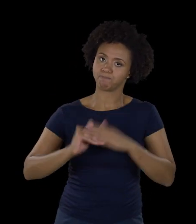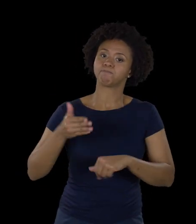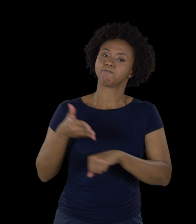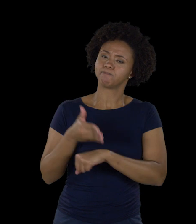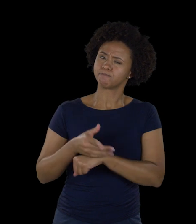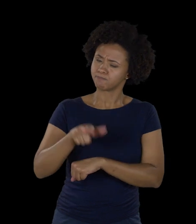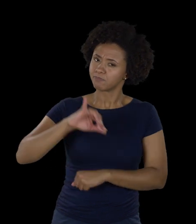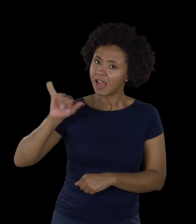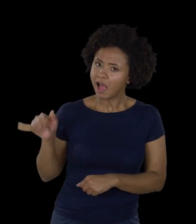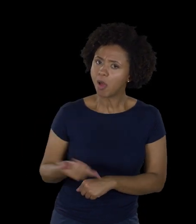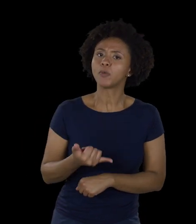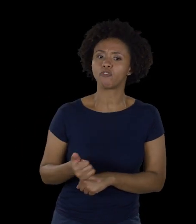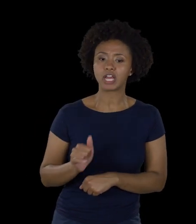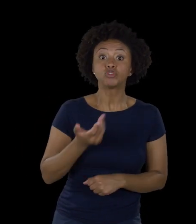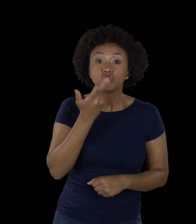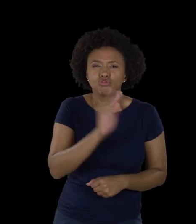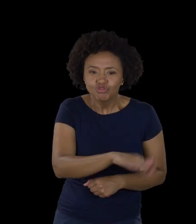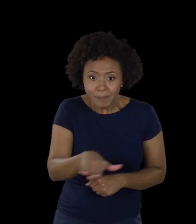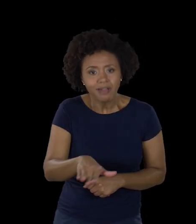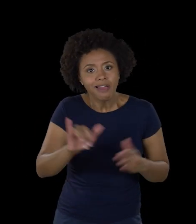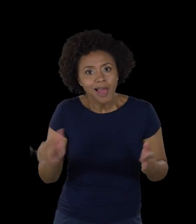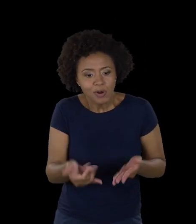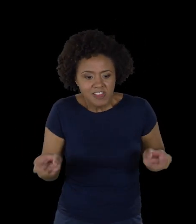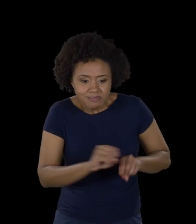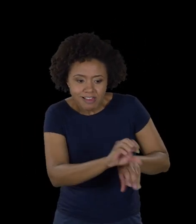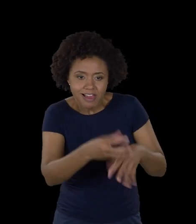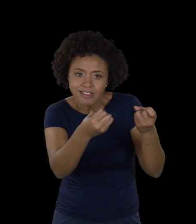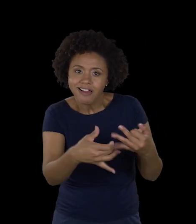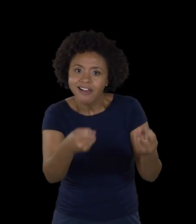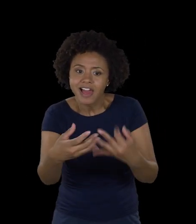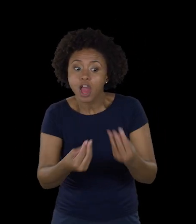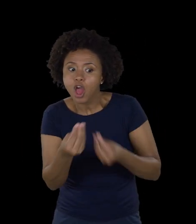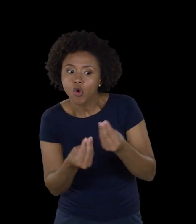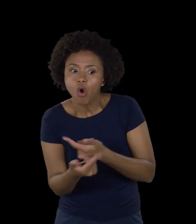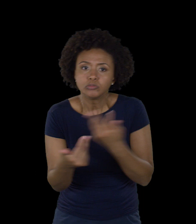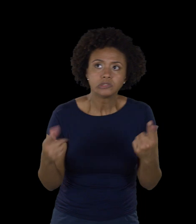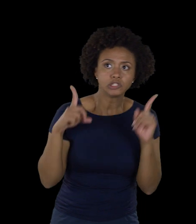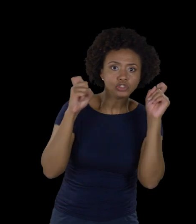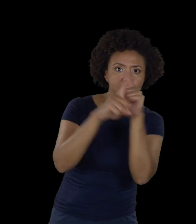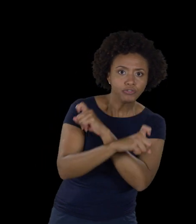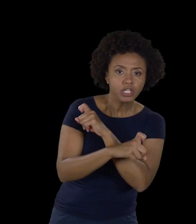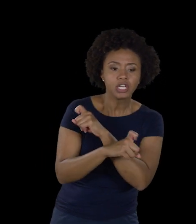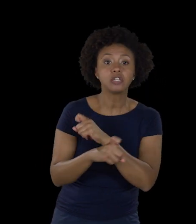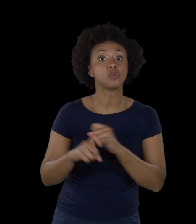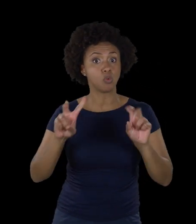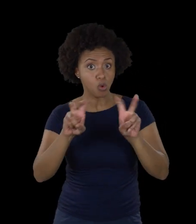aproveite a capacidade de aprendizado dos pequenos, explique para eles as dificuldades, discuta o